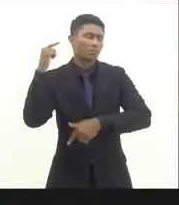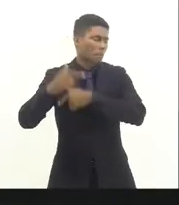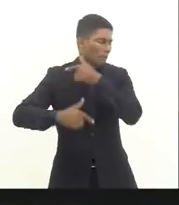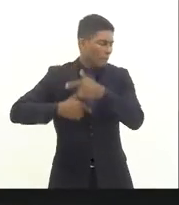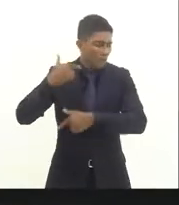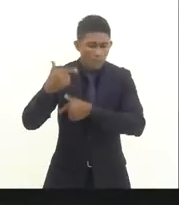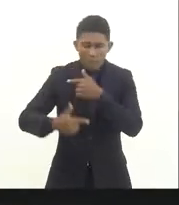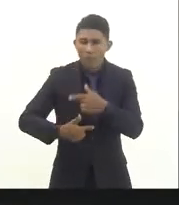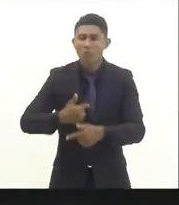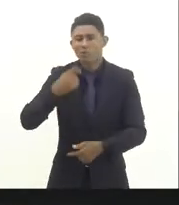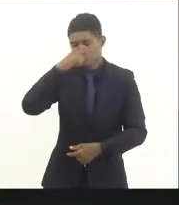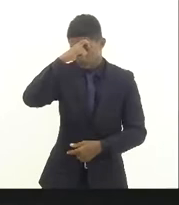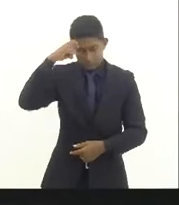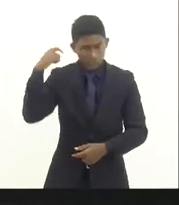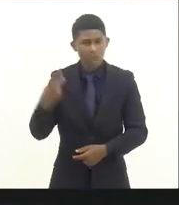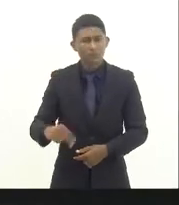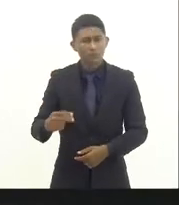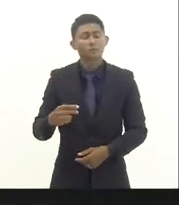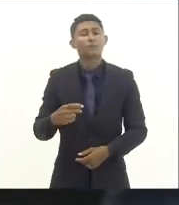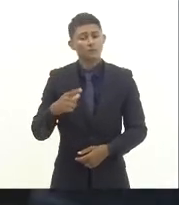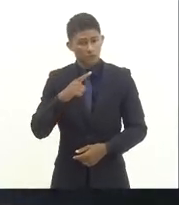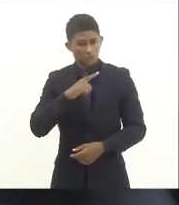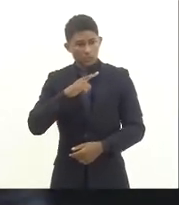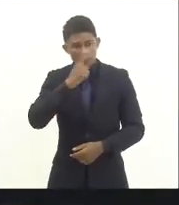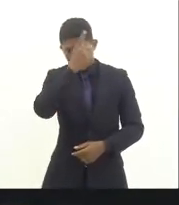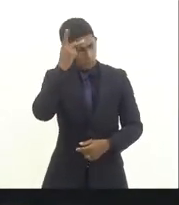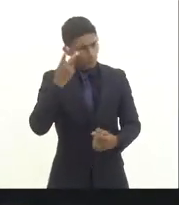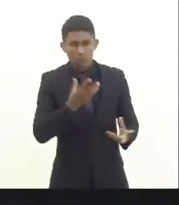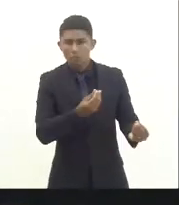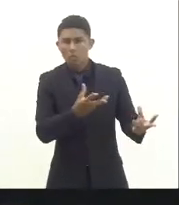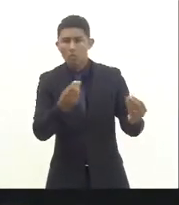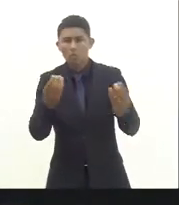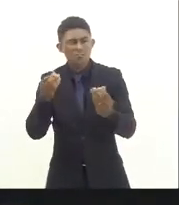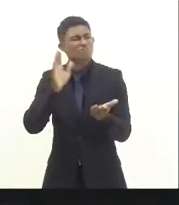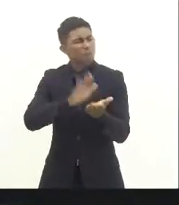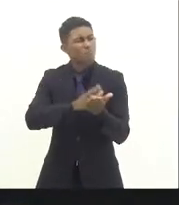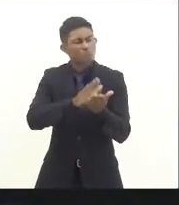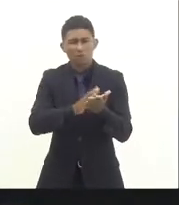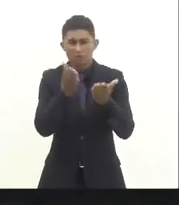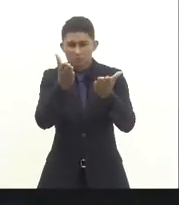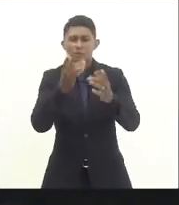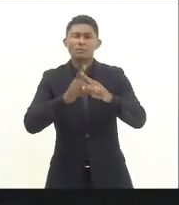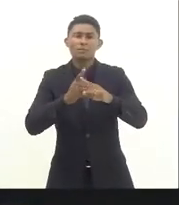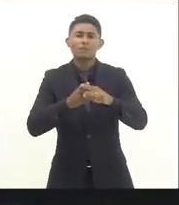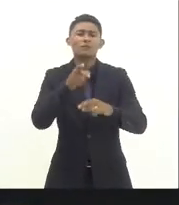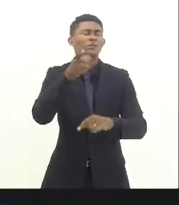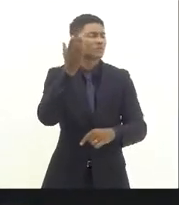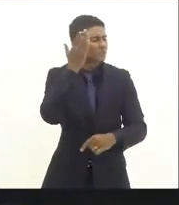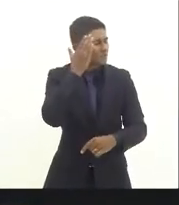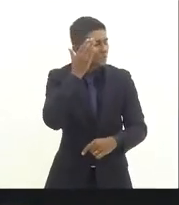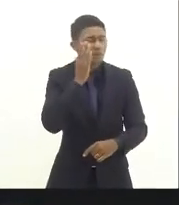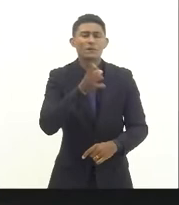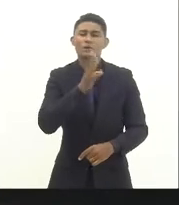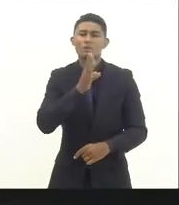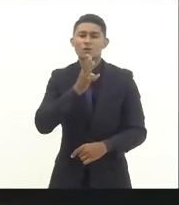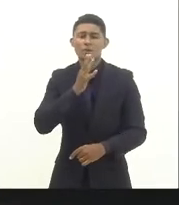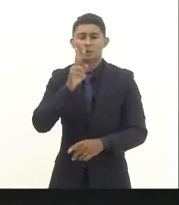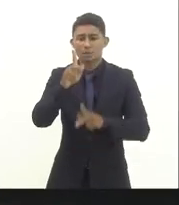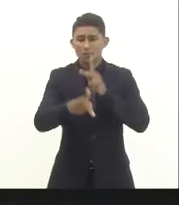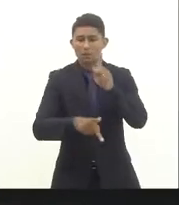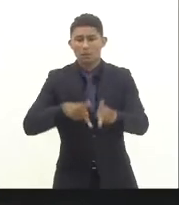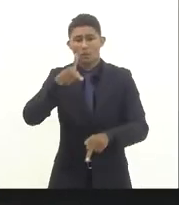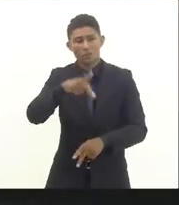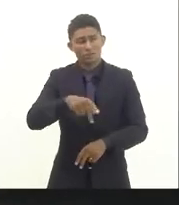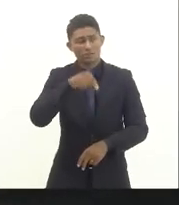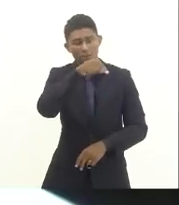foi aplaudido intensamente porque conhece bem os desejos as preocupações as necessidades do